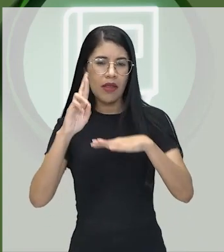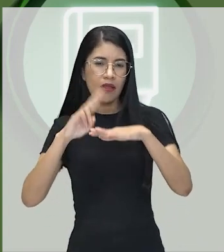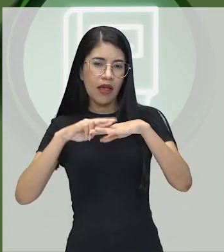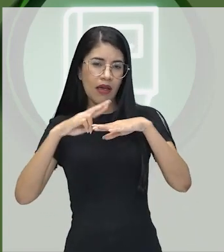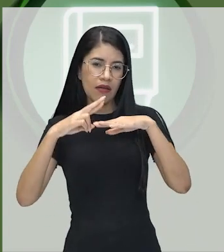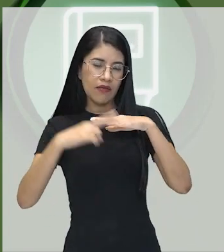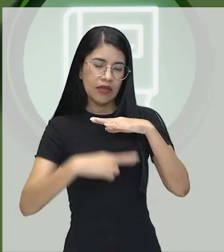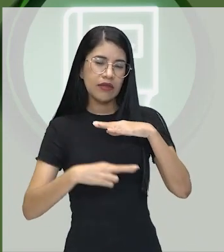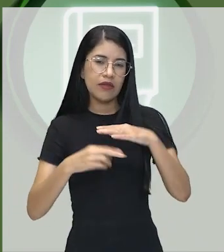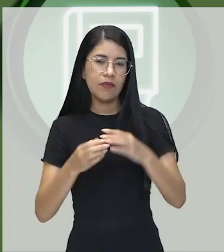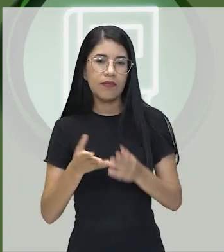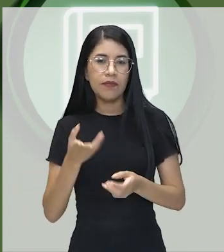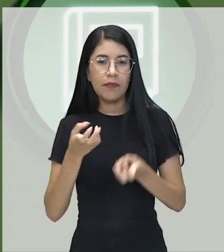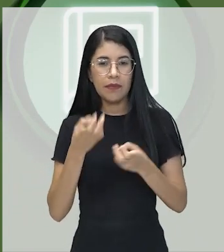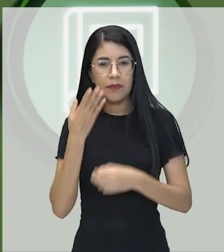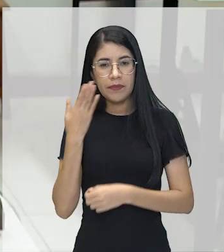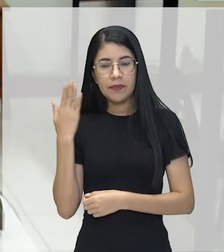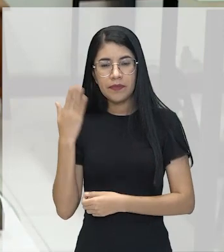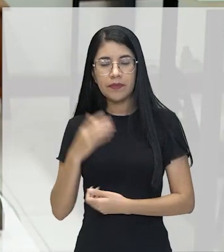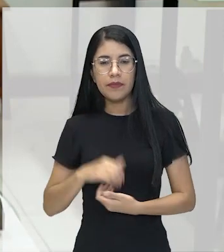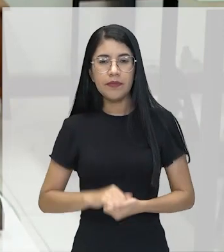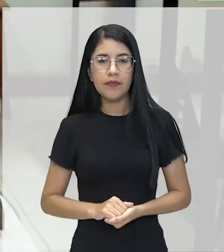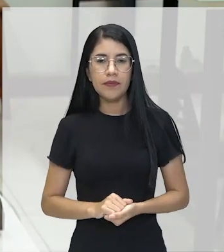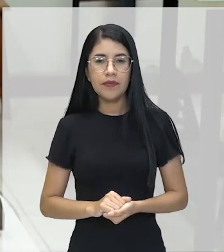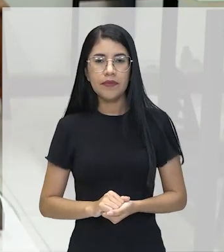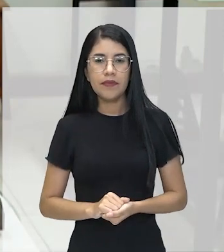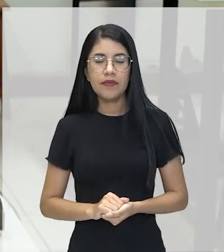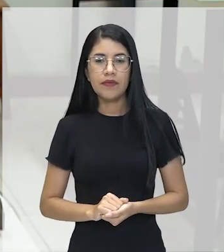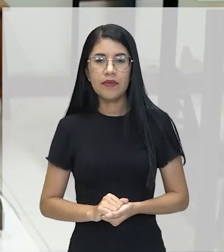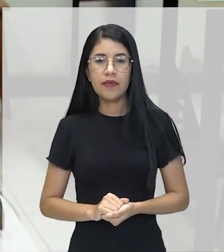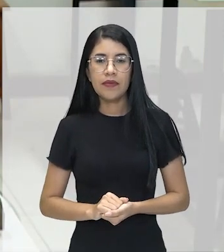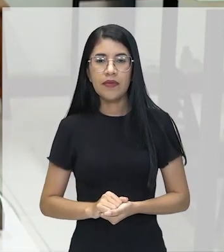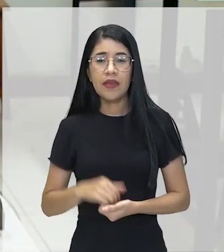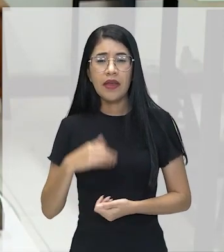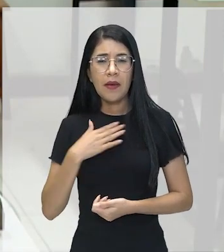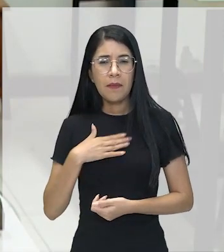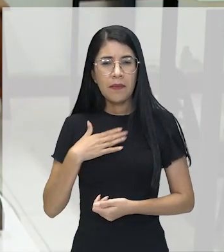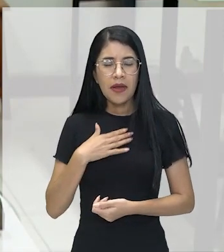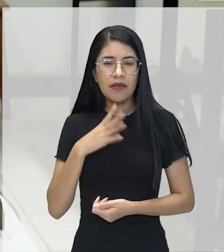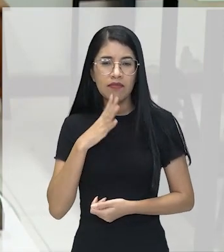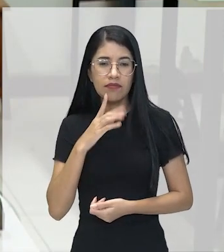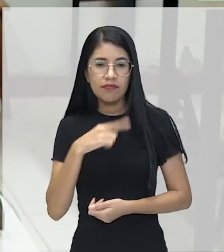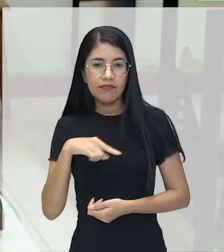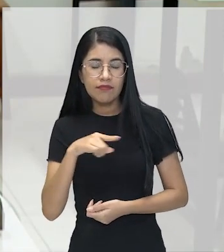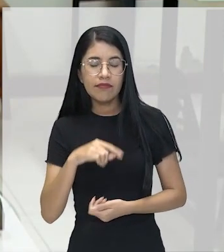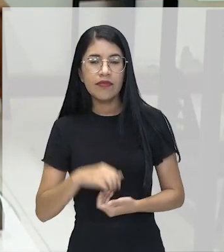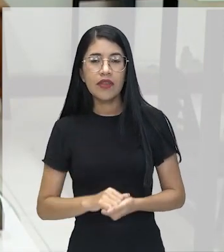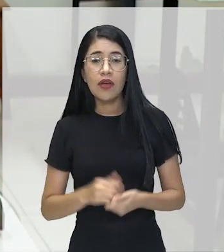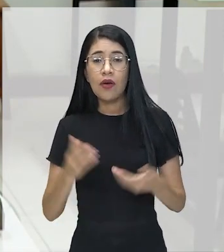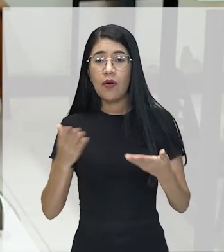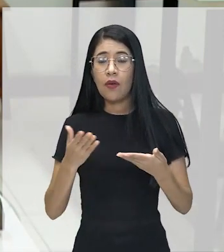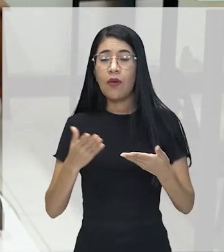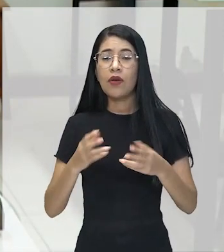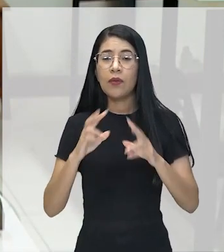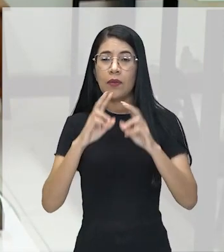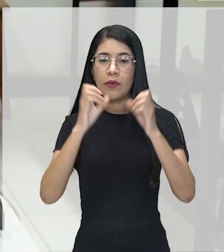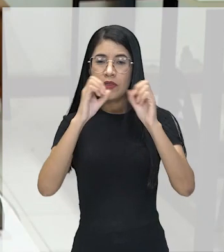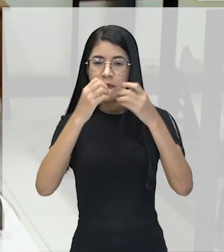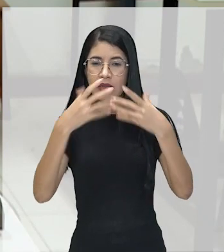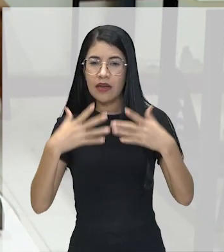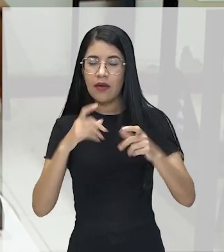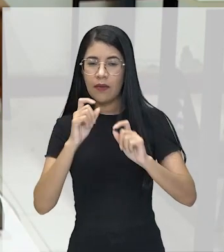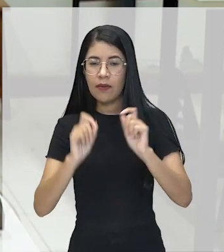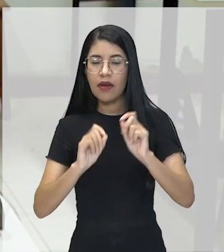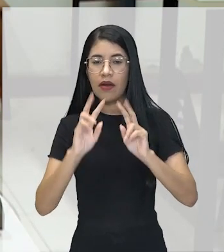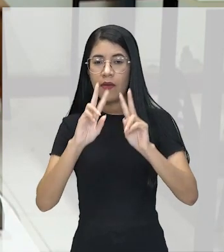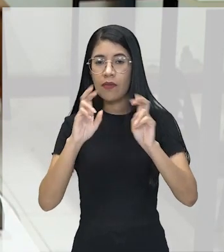nesse recado sobre refração, dá uma olhada. Como vão, prezados alunos do Amazonas? Hoje nós vamos tratar de